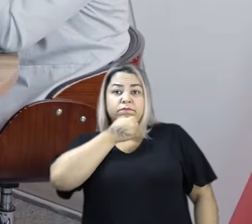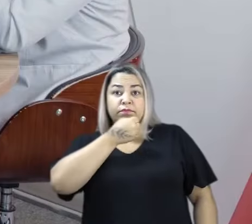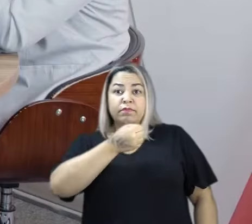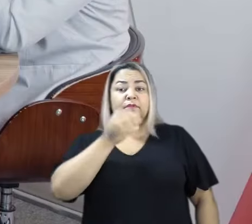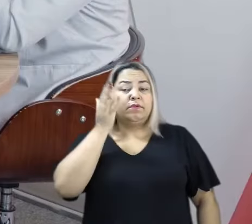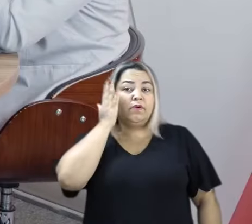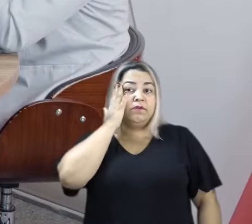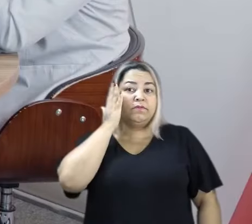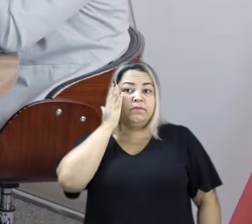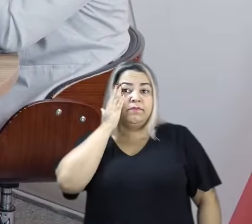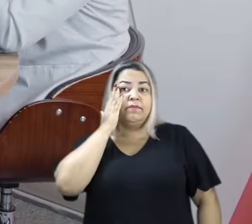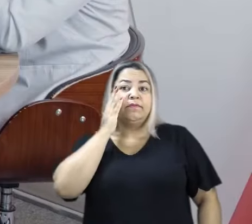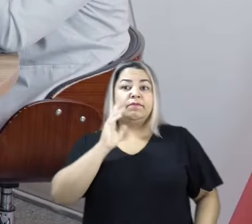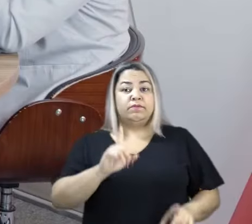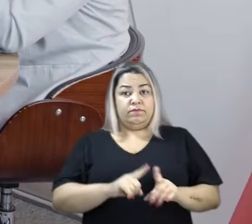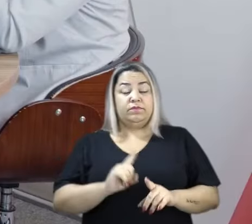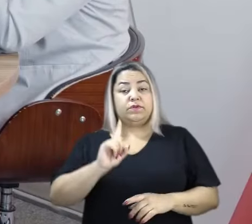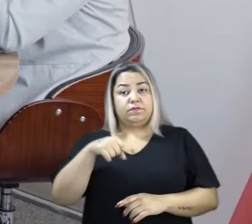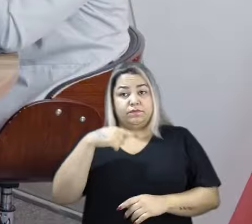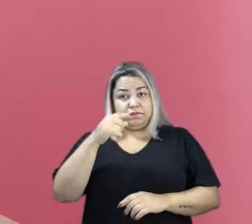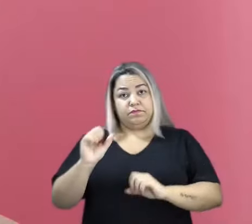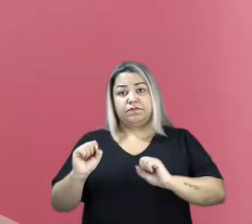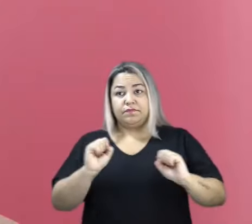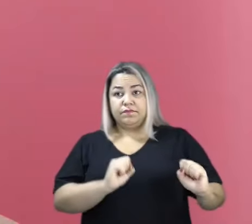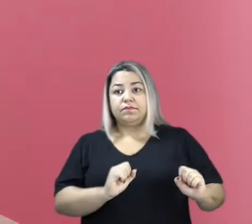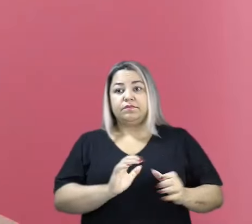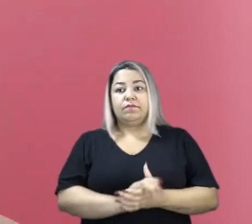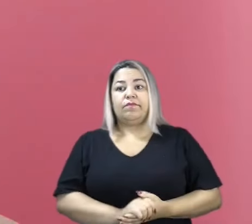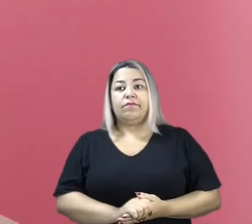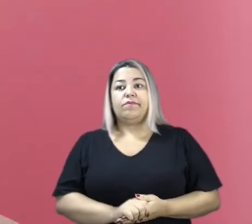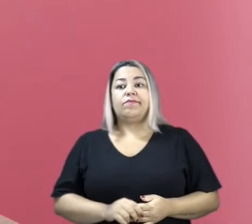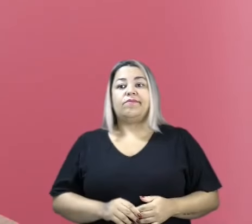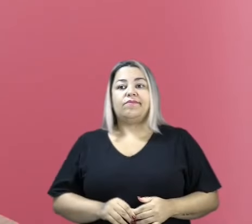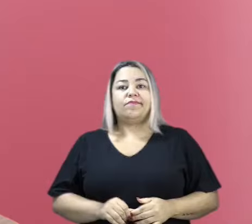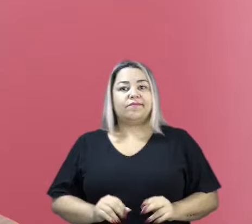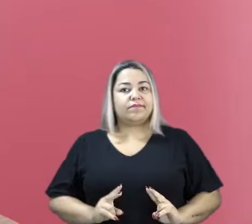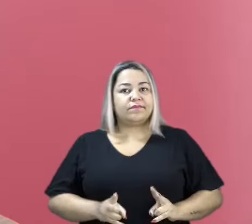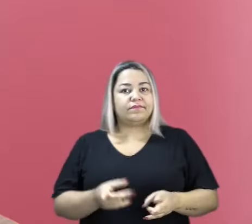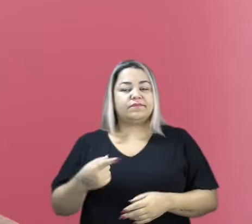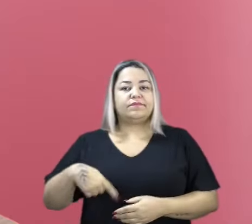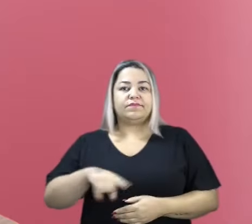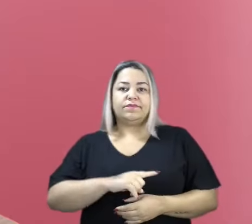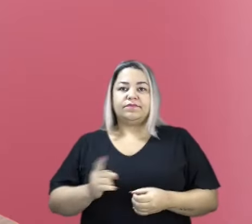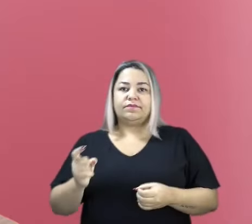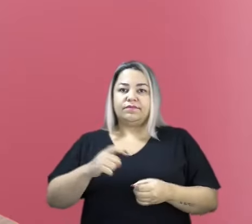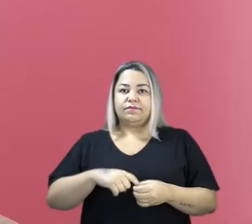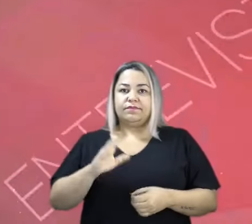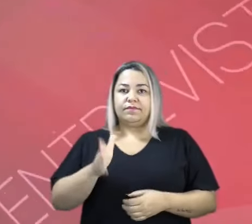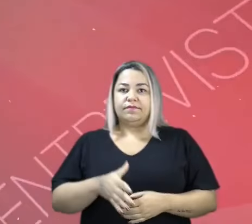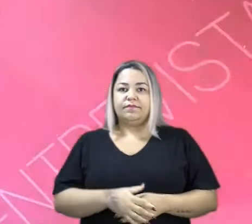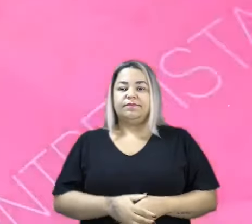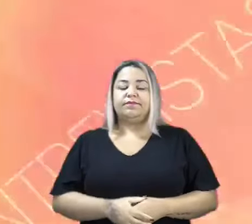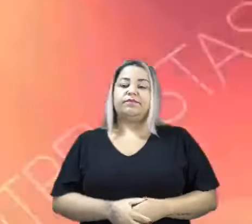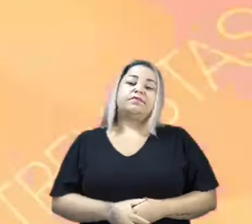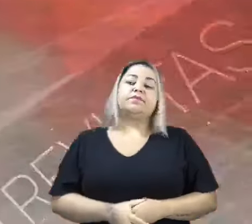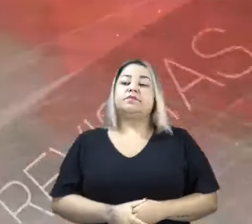saber sobre isso. Então, pode ser no próximo bloco? Pode, sim. Fica com a gente, daqui a pouco a gente volta aqui no Café PT.